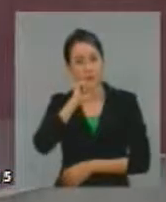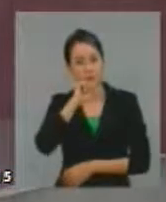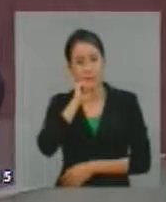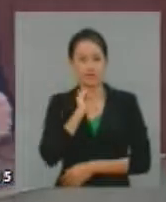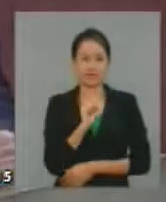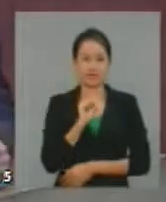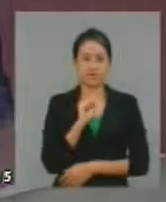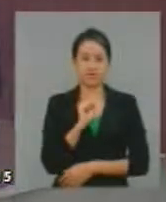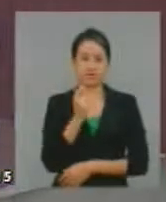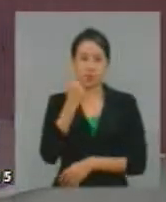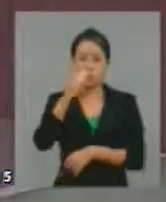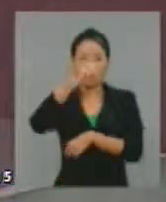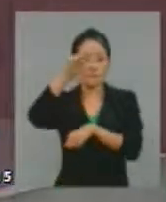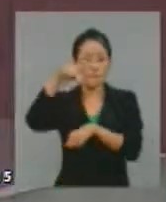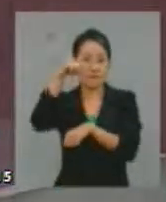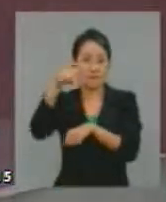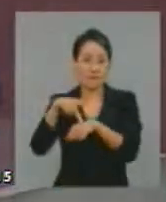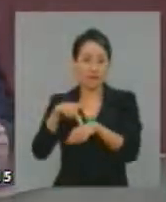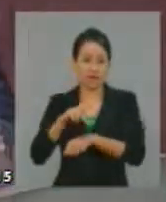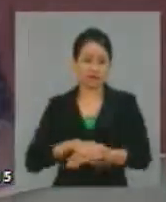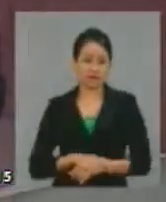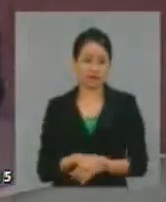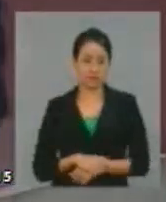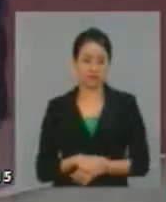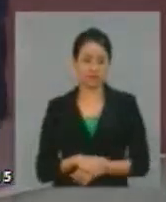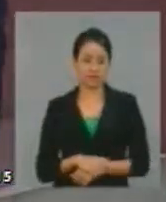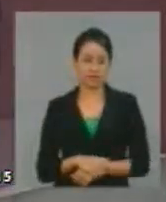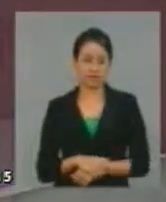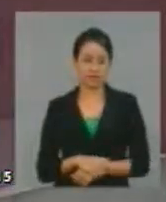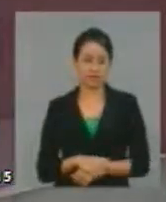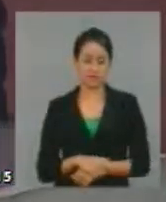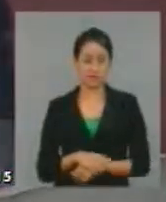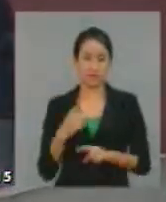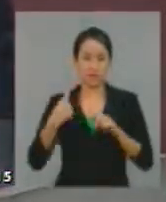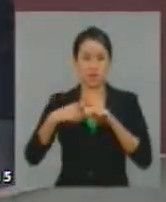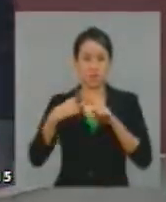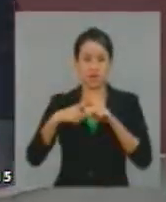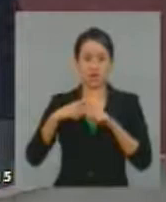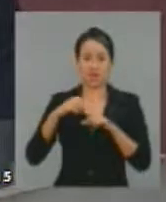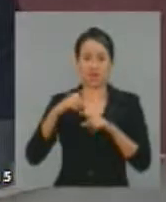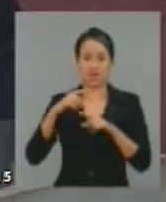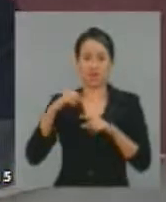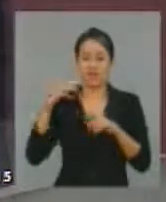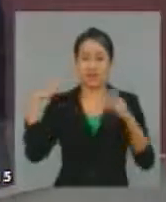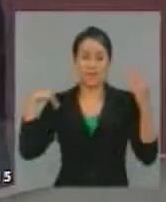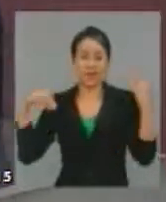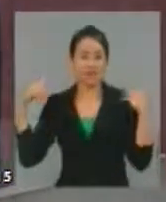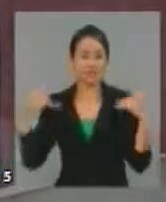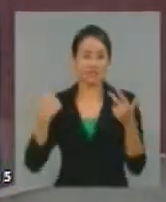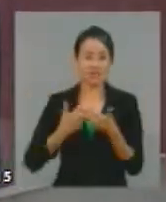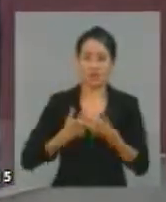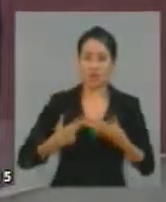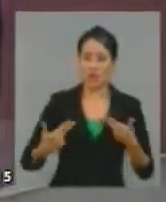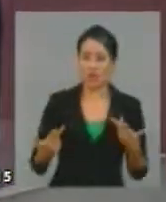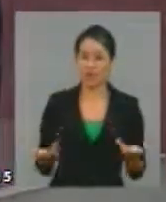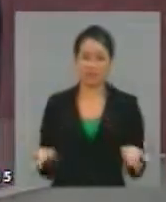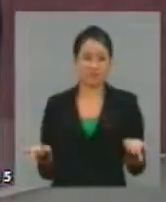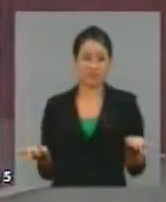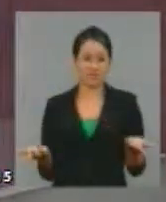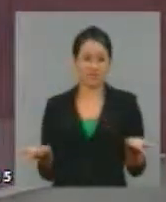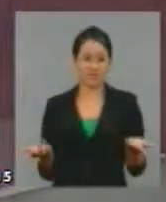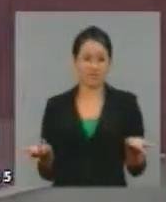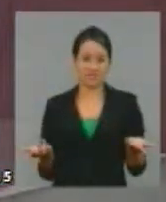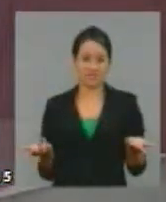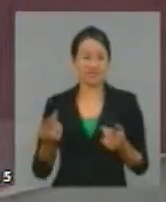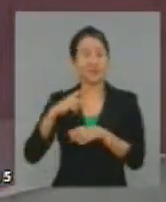Uma praça. Ter uma praça. Por quê? Porque sem praça, deputada Beth Rose, não tem lazer, não tem cultura.